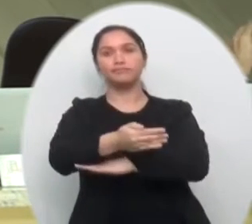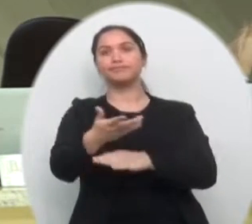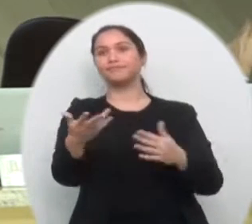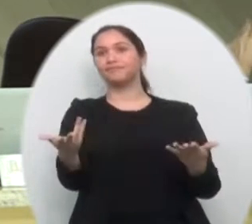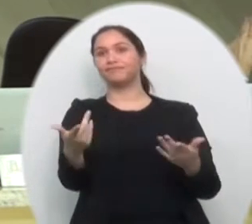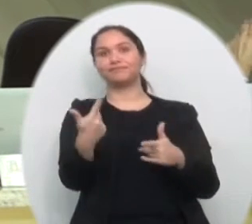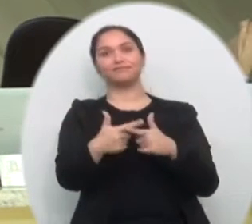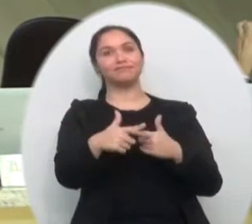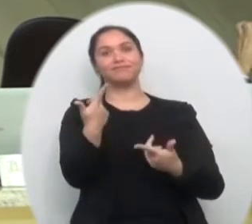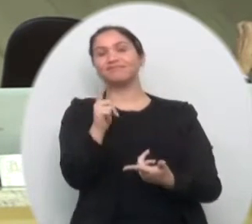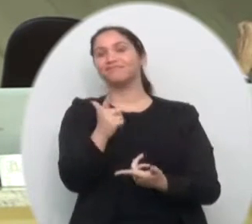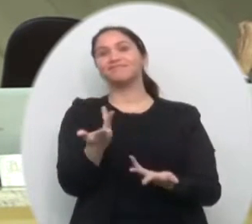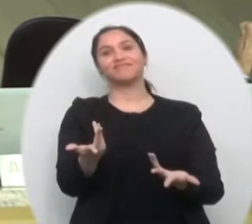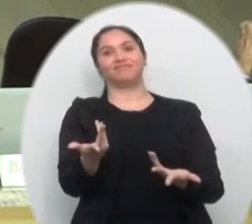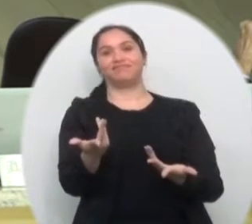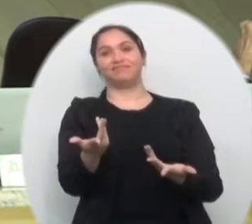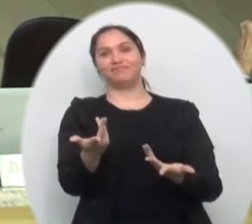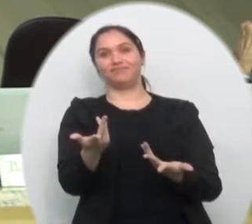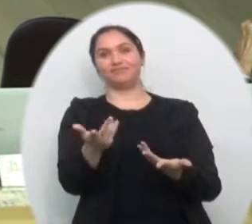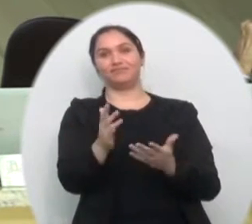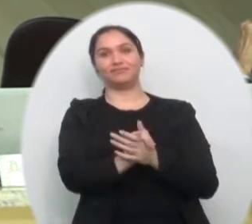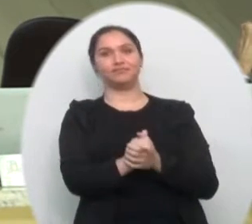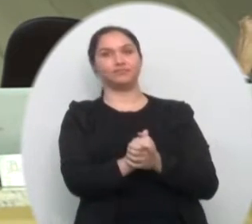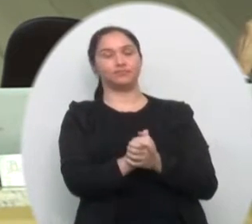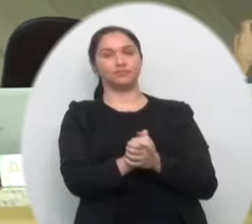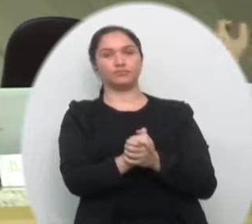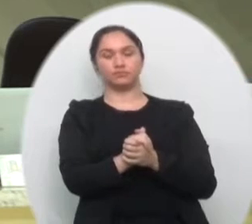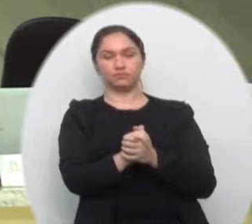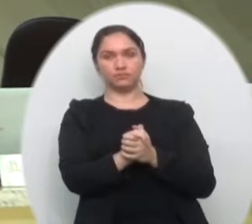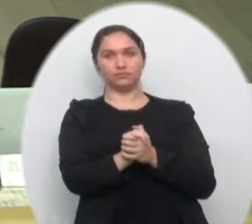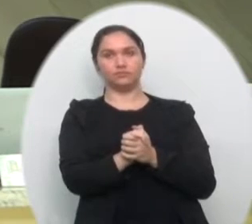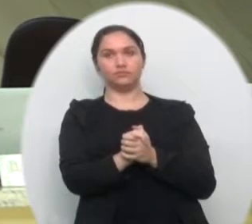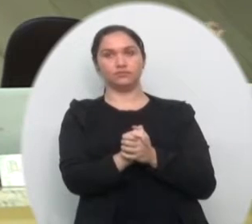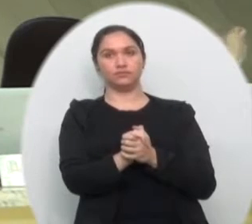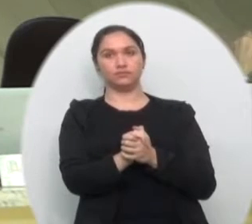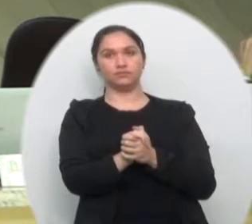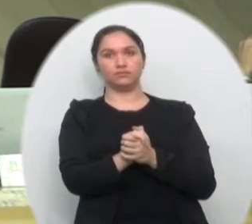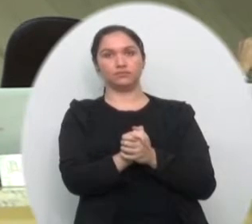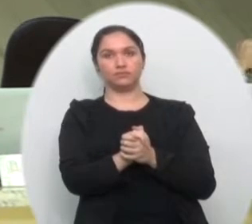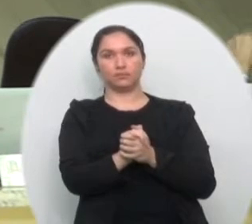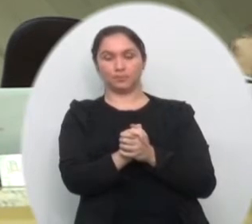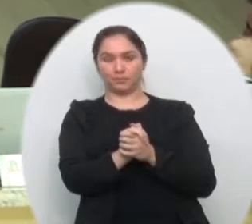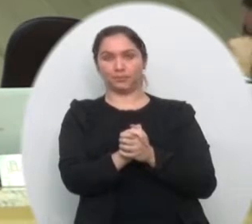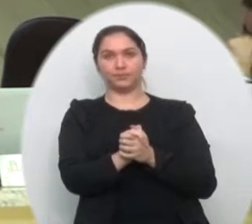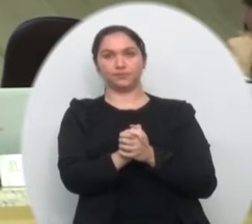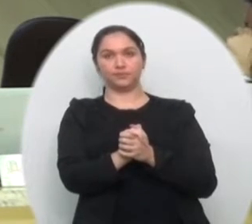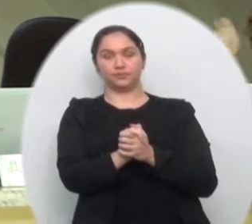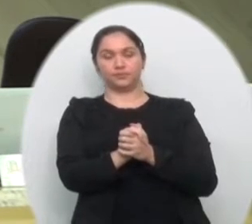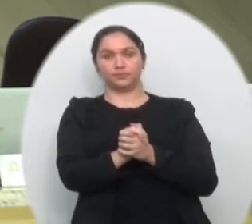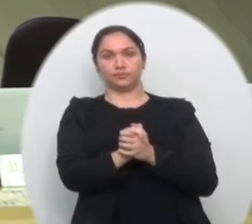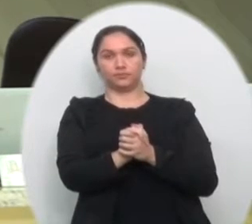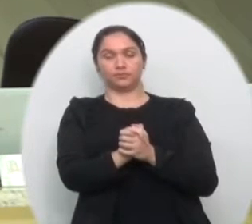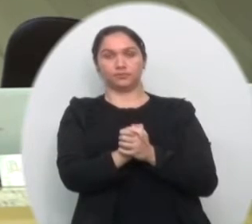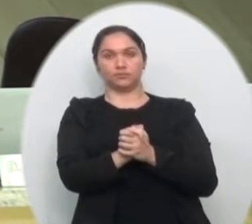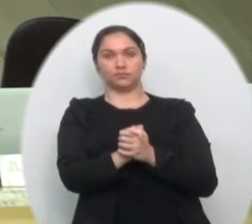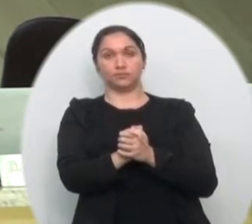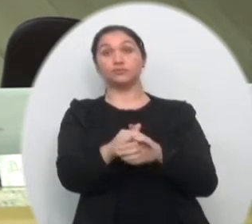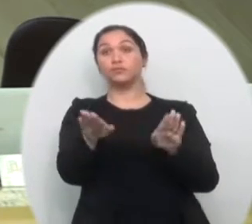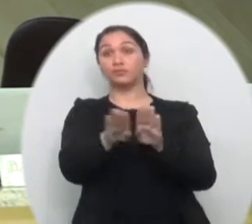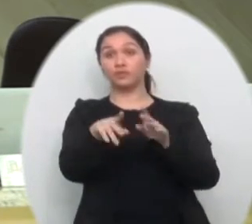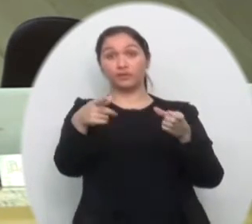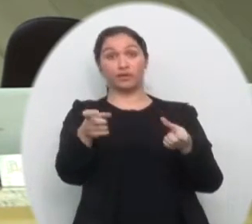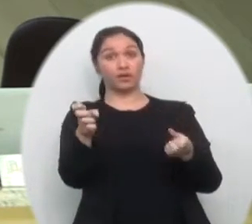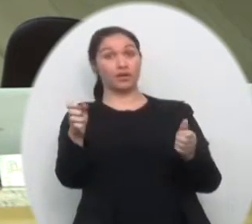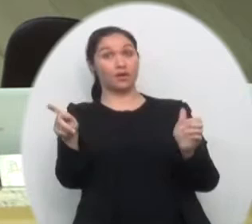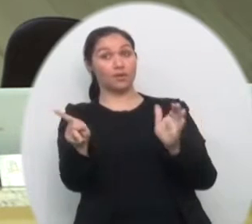por não ter uma sinalização na lombada, uma pintura decente. Próximo, por favor. Ó, parada de ônibus.